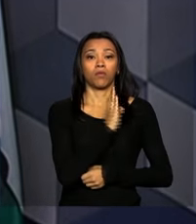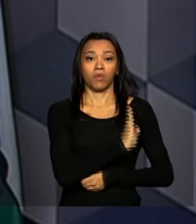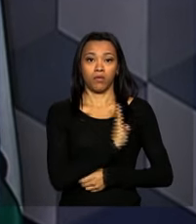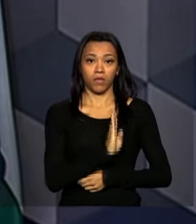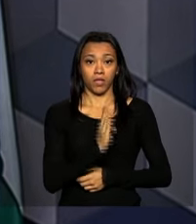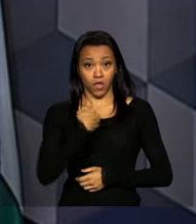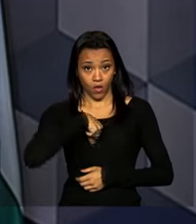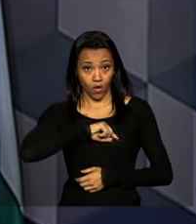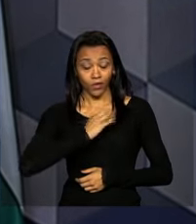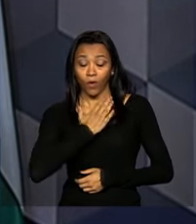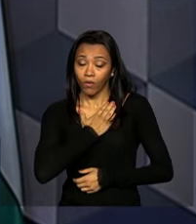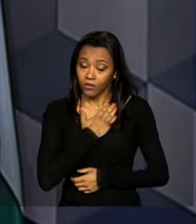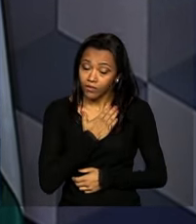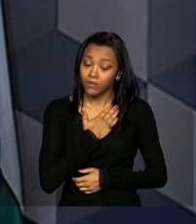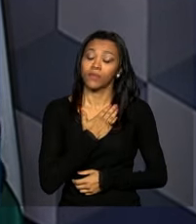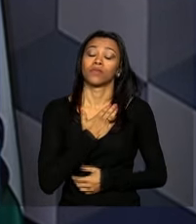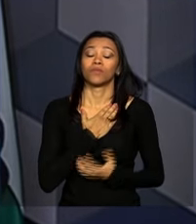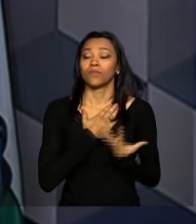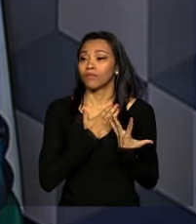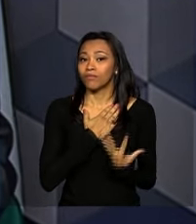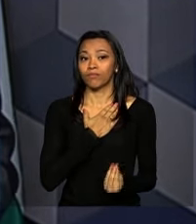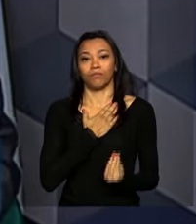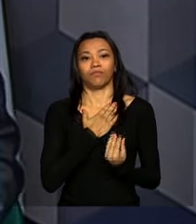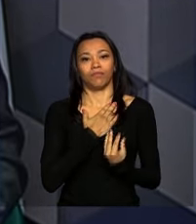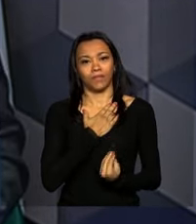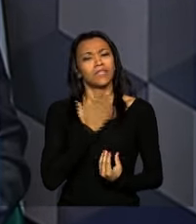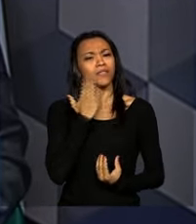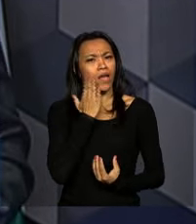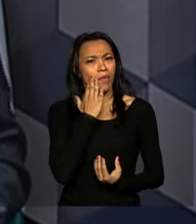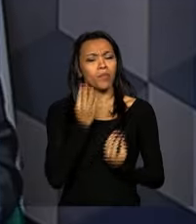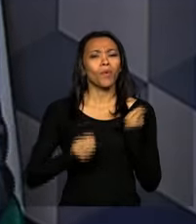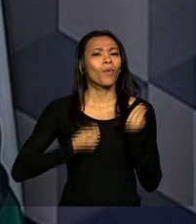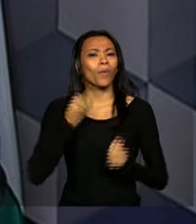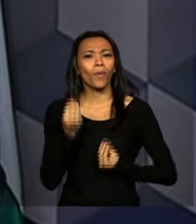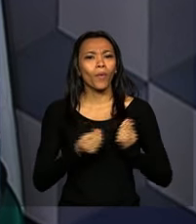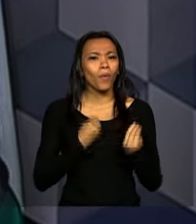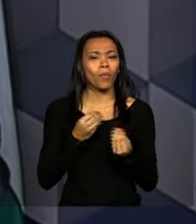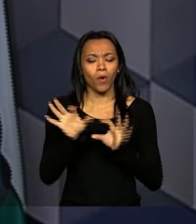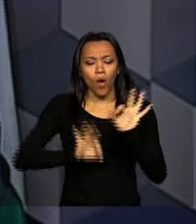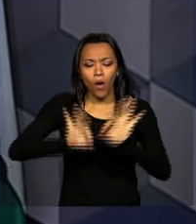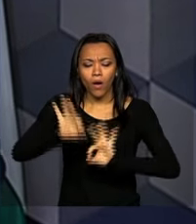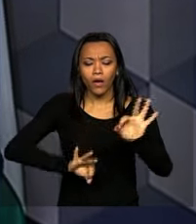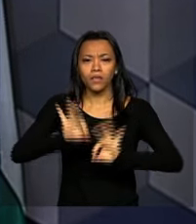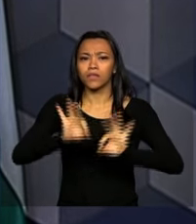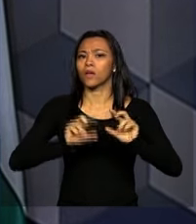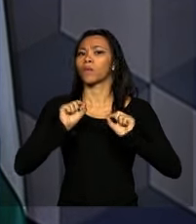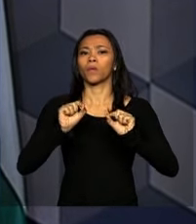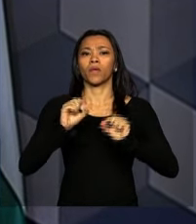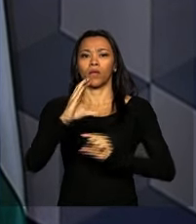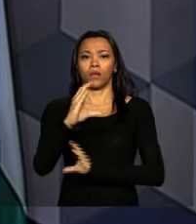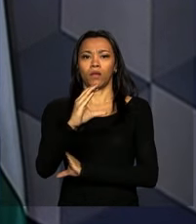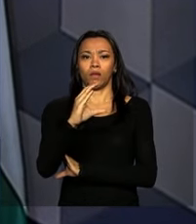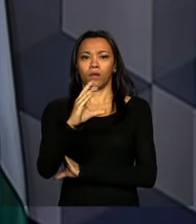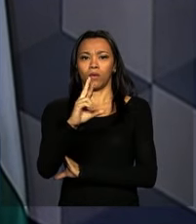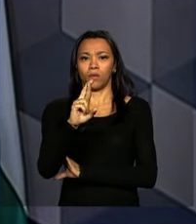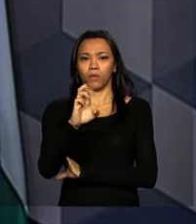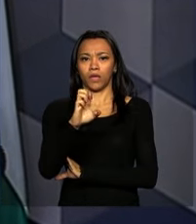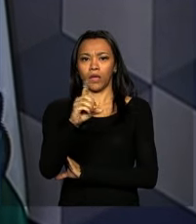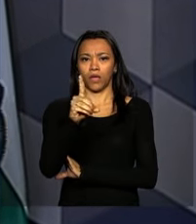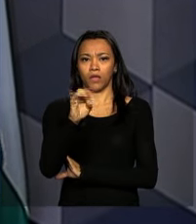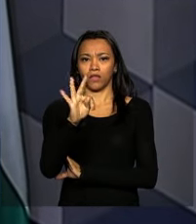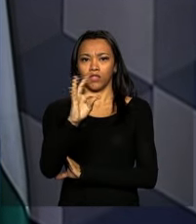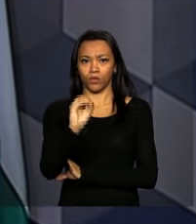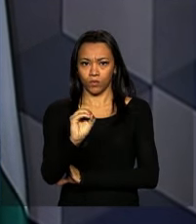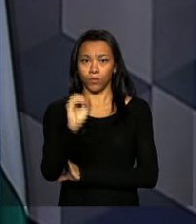gostamos muito e sabemos como fazer crédito rural. Reitero aqui o nosso compromisso